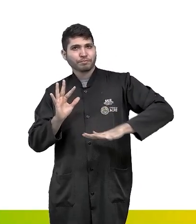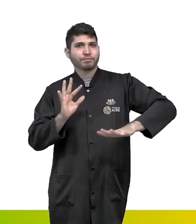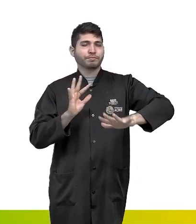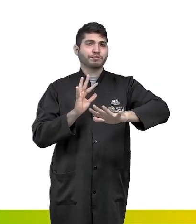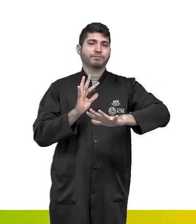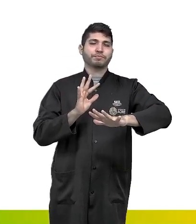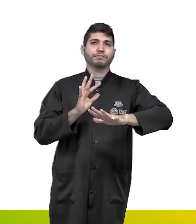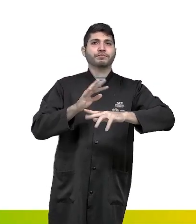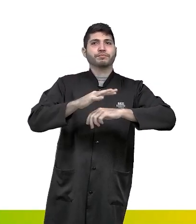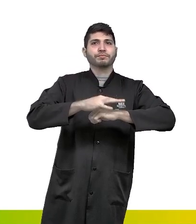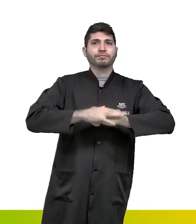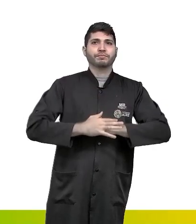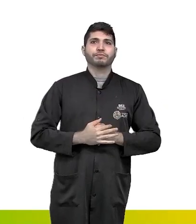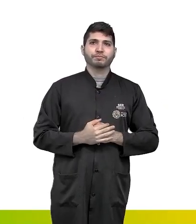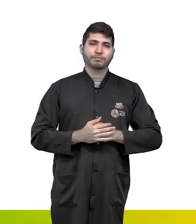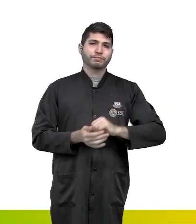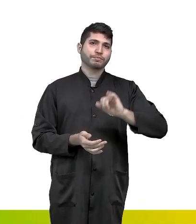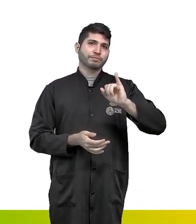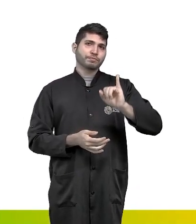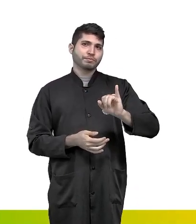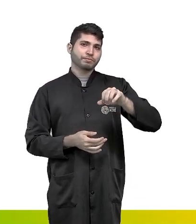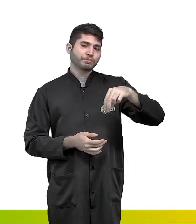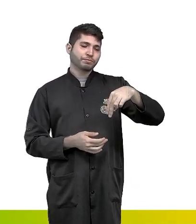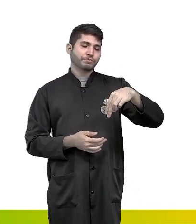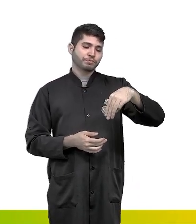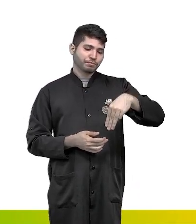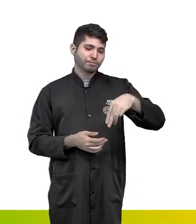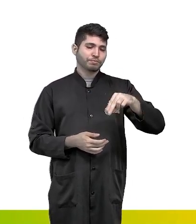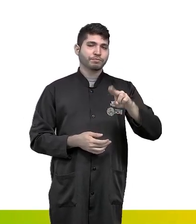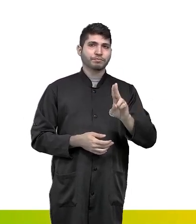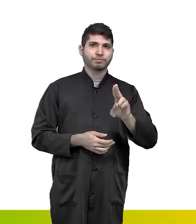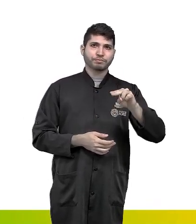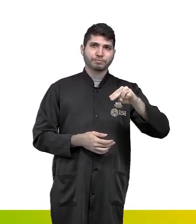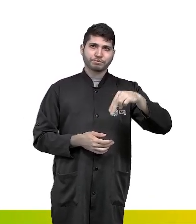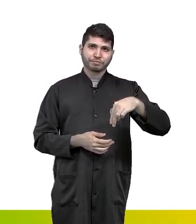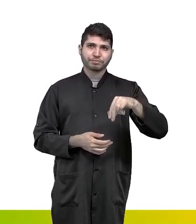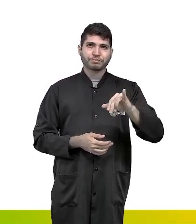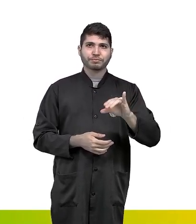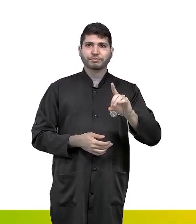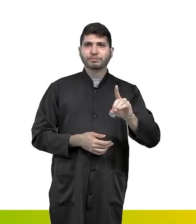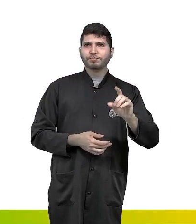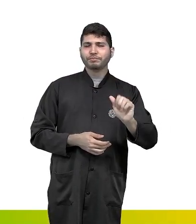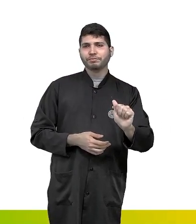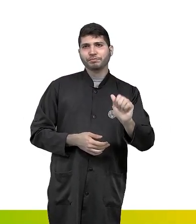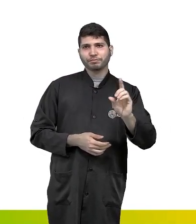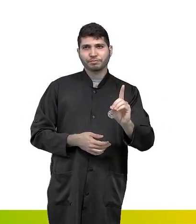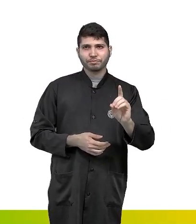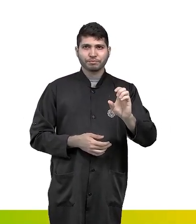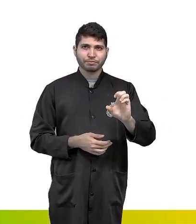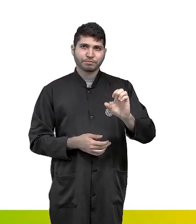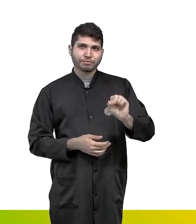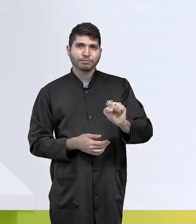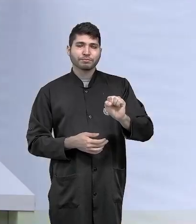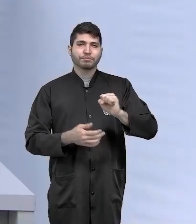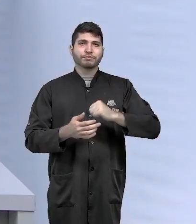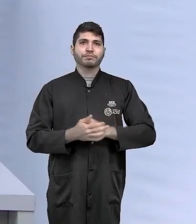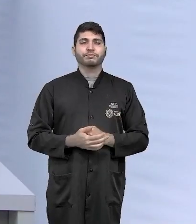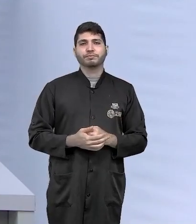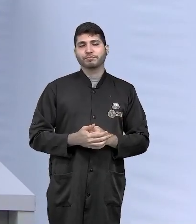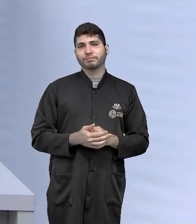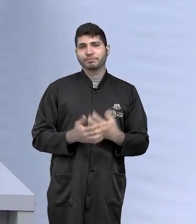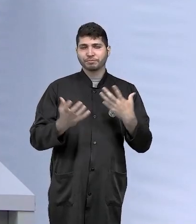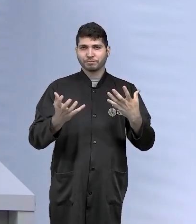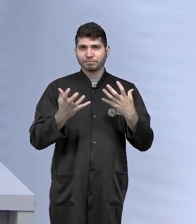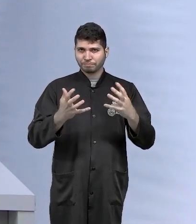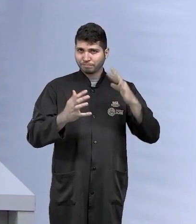com esses principais pontos da reforma que estava na Constituição para tentar solucionar a questão